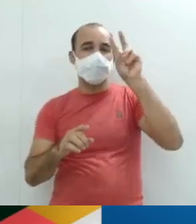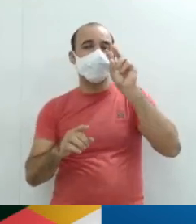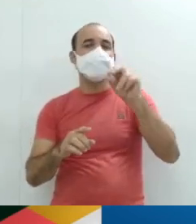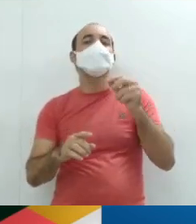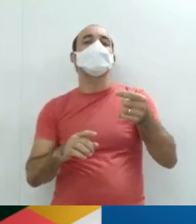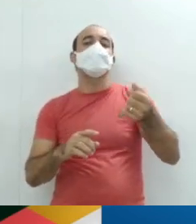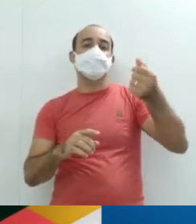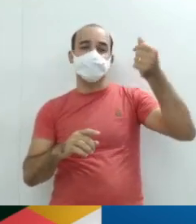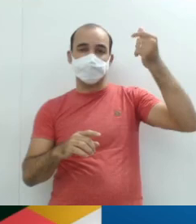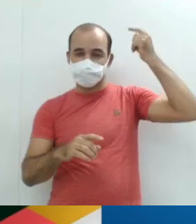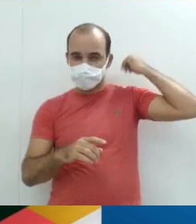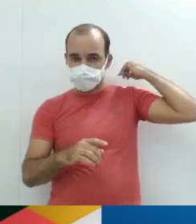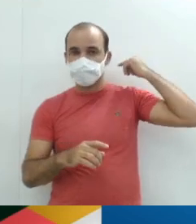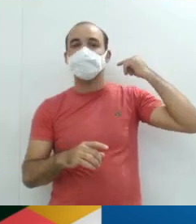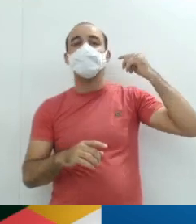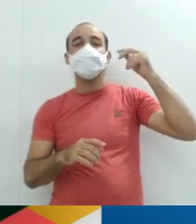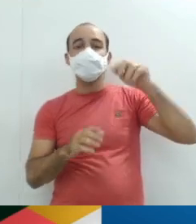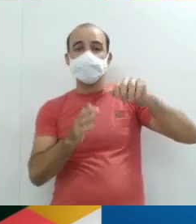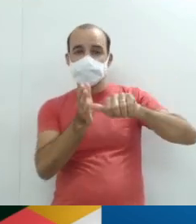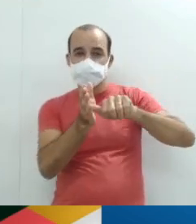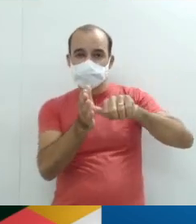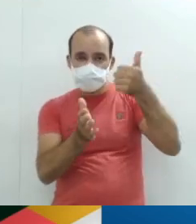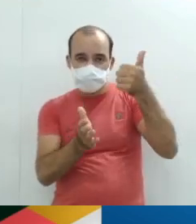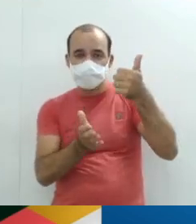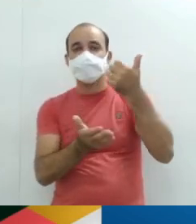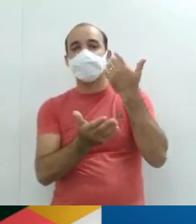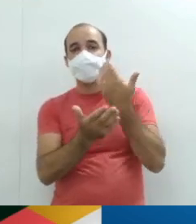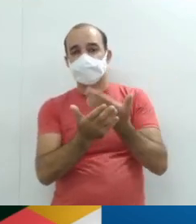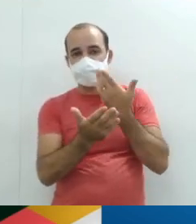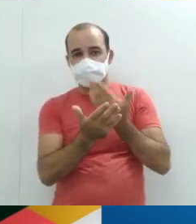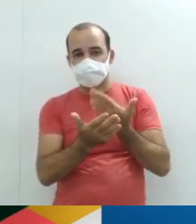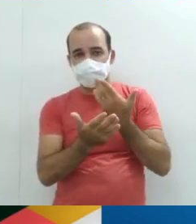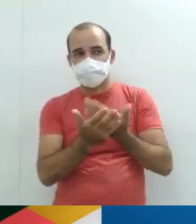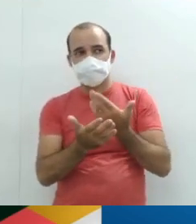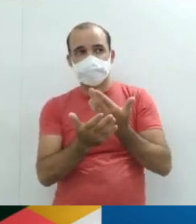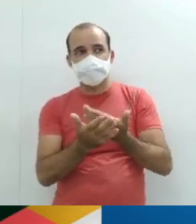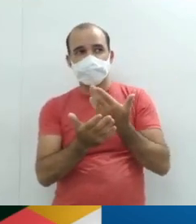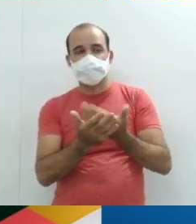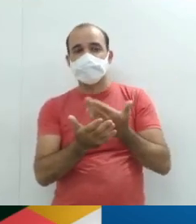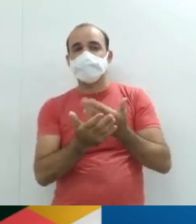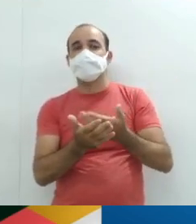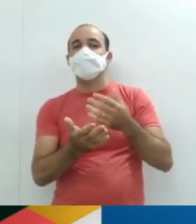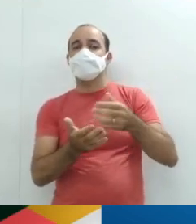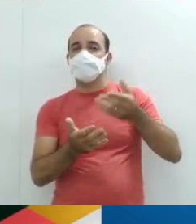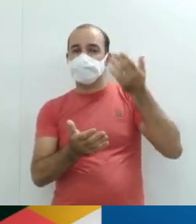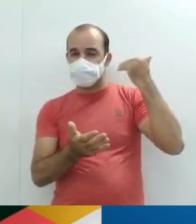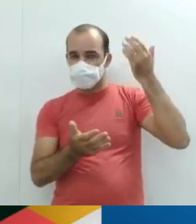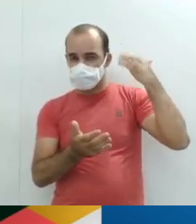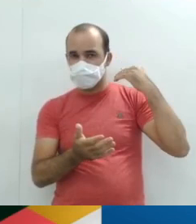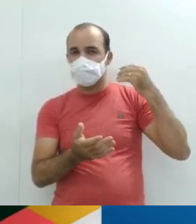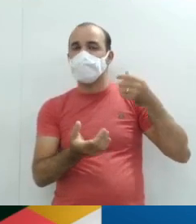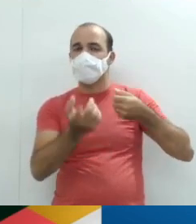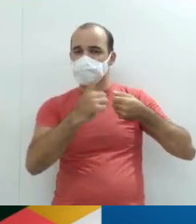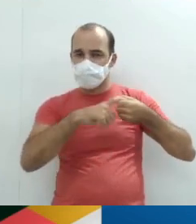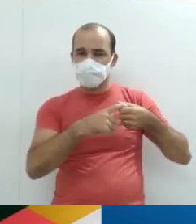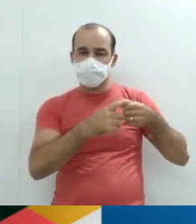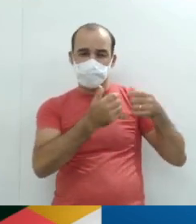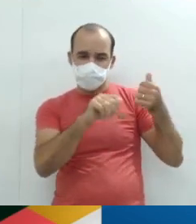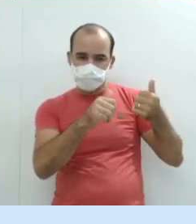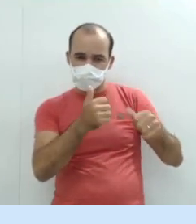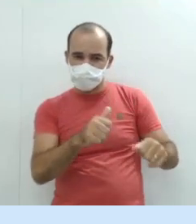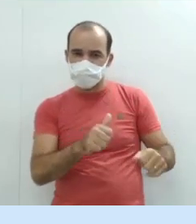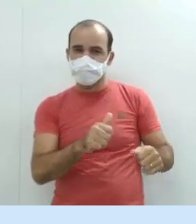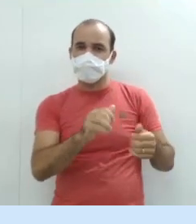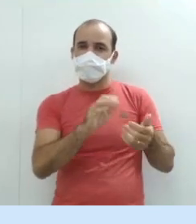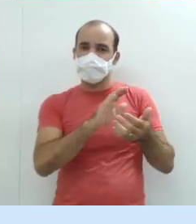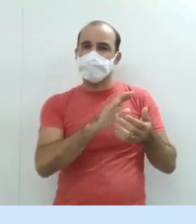lá nas nossas primeiras aulas no nosso EducaPE. Quando você dá uma olhadinha lá,